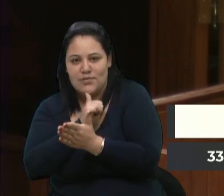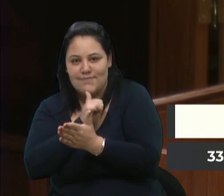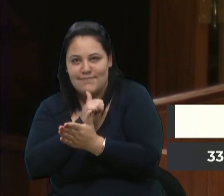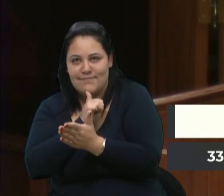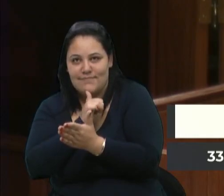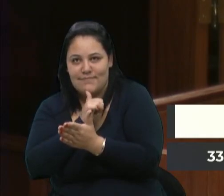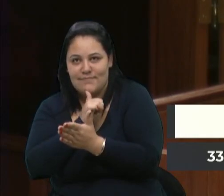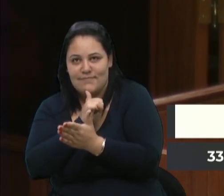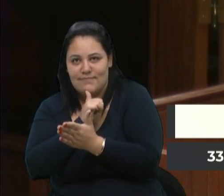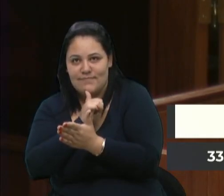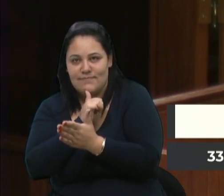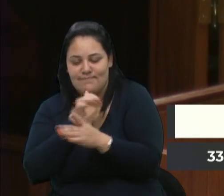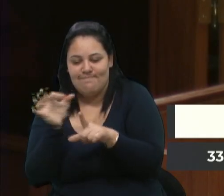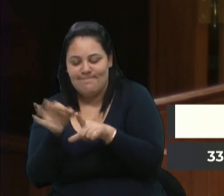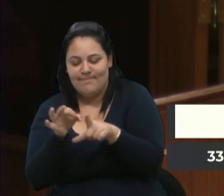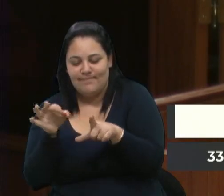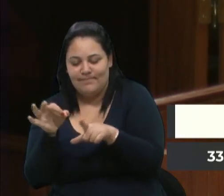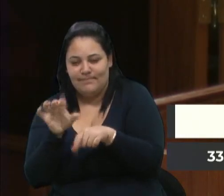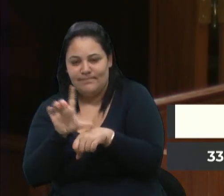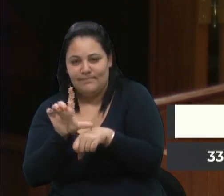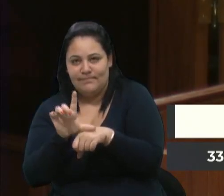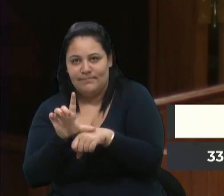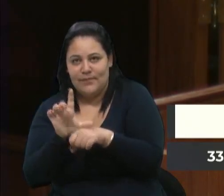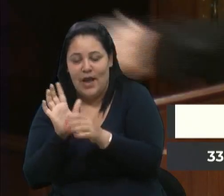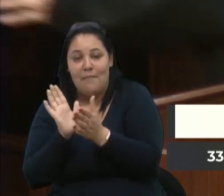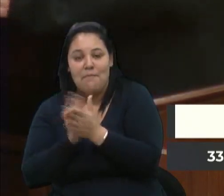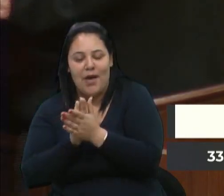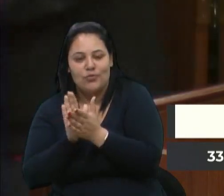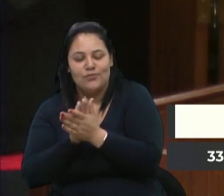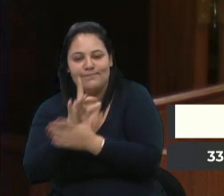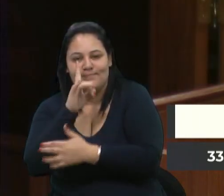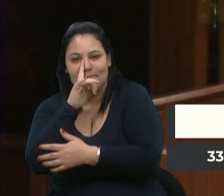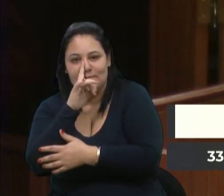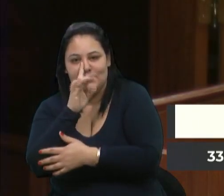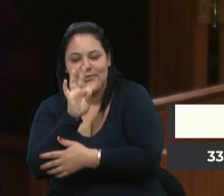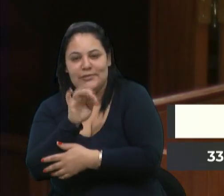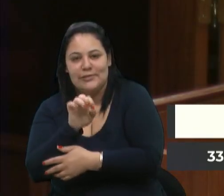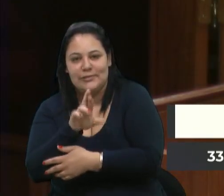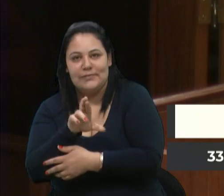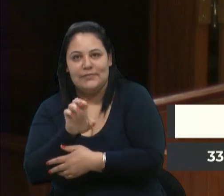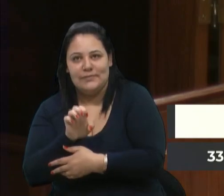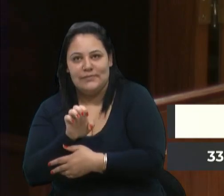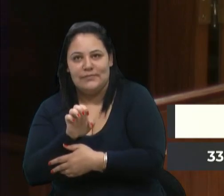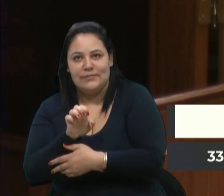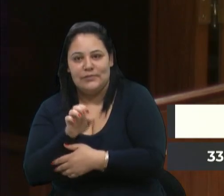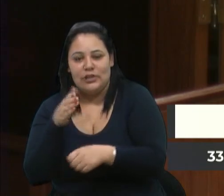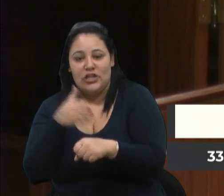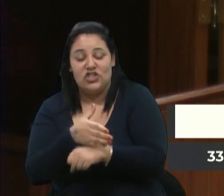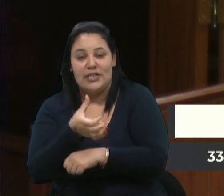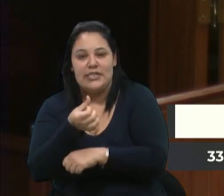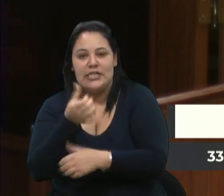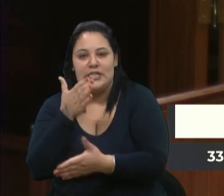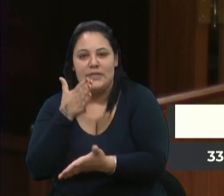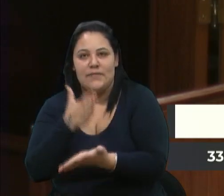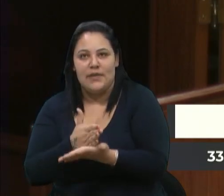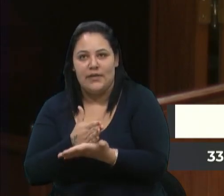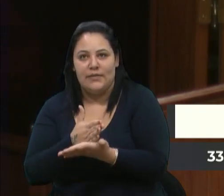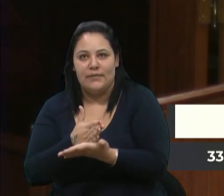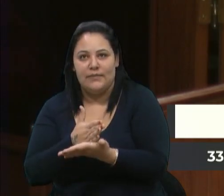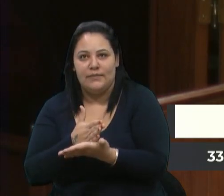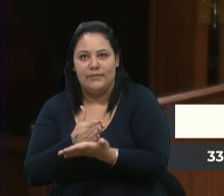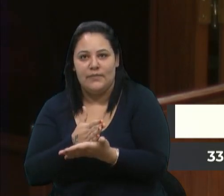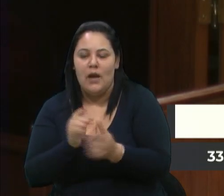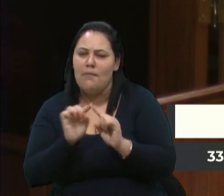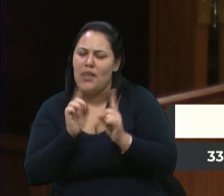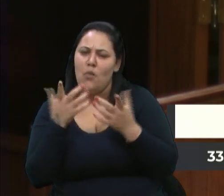Por alguns comerciantes, o pessoal aplaude ela quando ela chega às 6h30, mas não aplaude ela porque